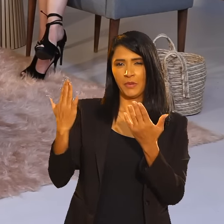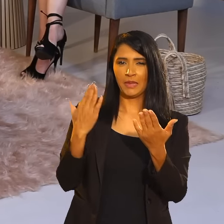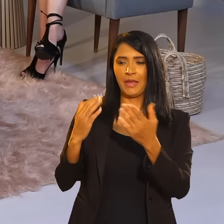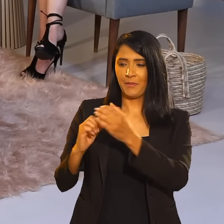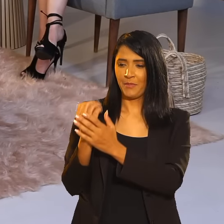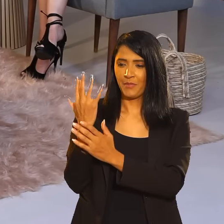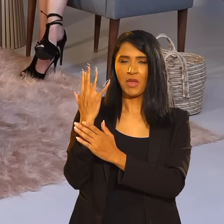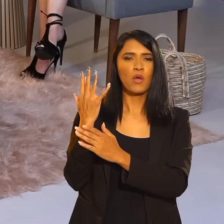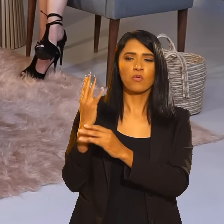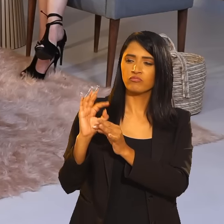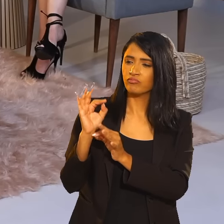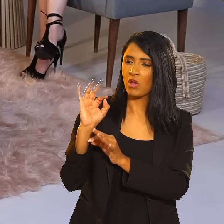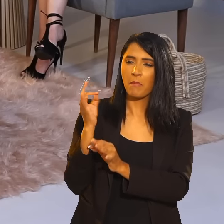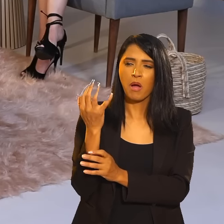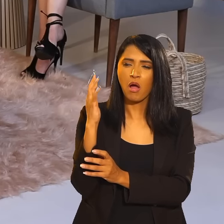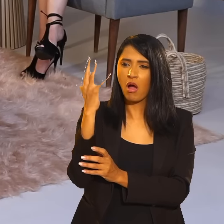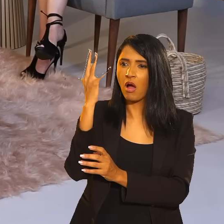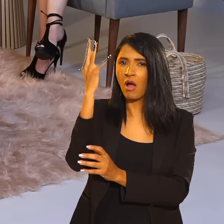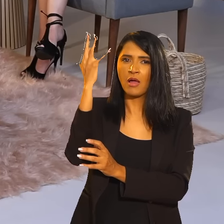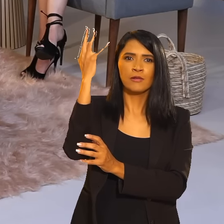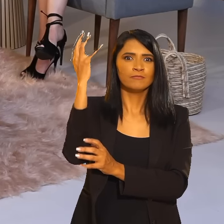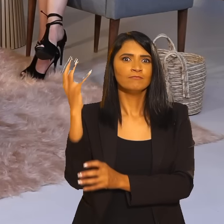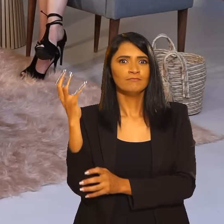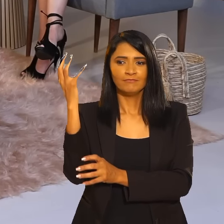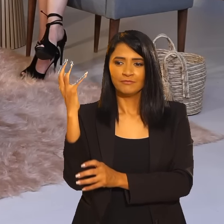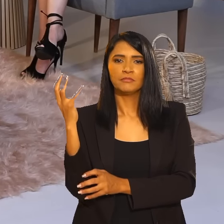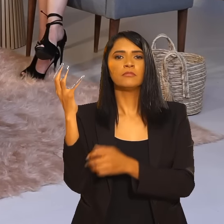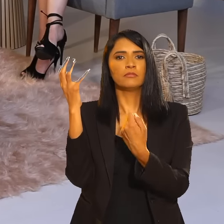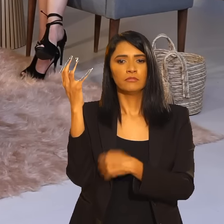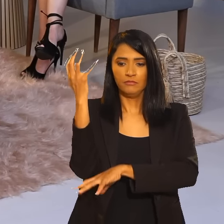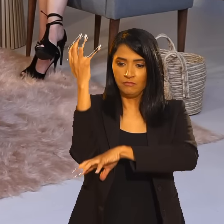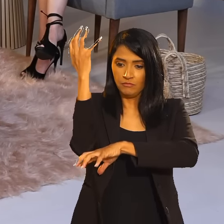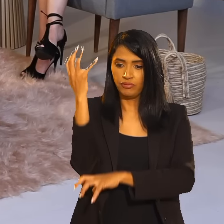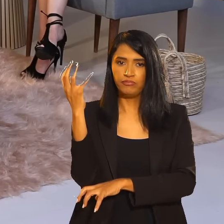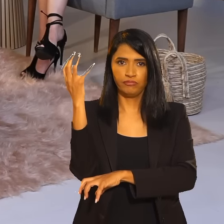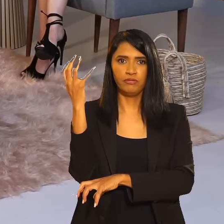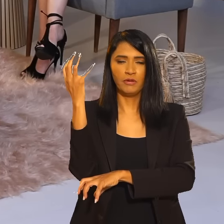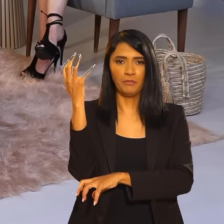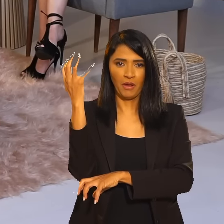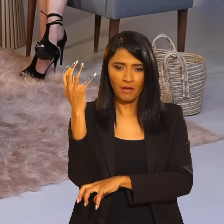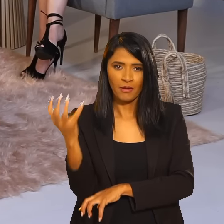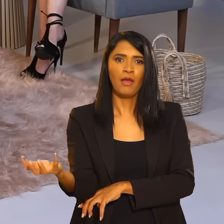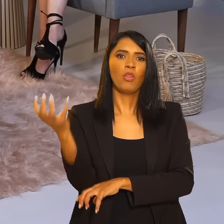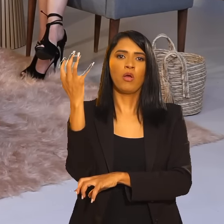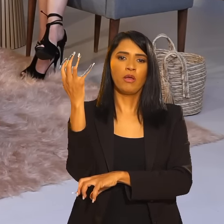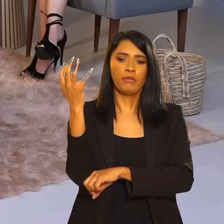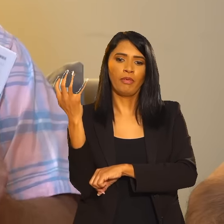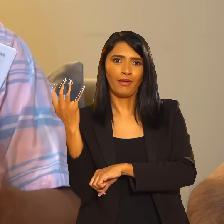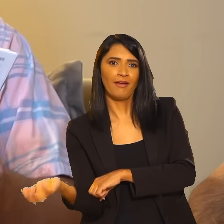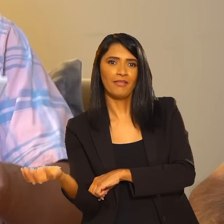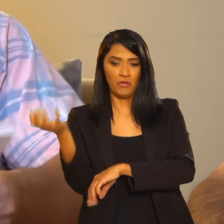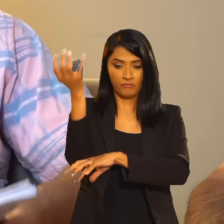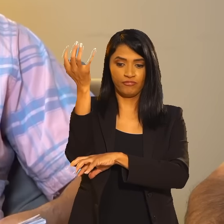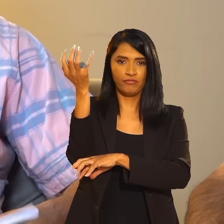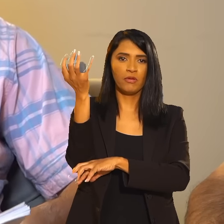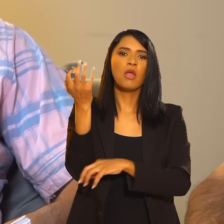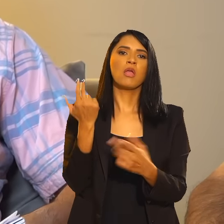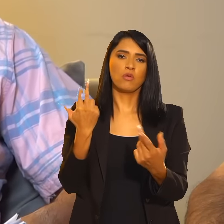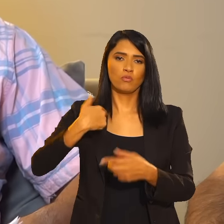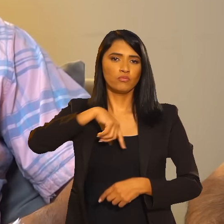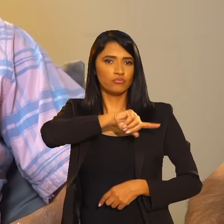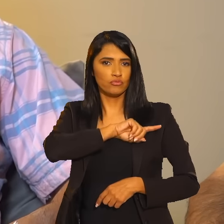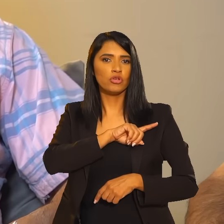uma árvore começa a se tornar grande, ela começa a ficar pesada, então ela precisa de raízes para que ela possa continuar em pé. É assim a vida do cristão,